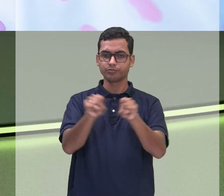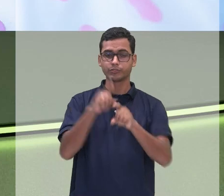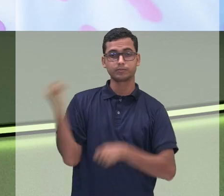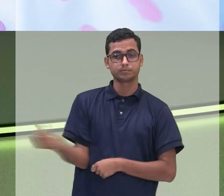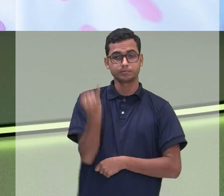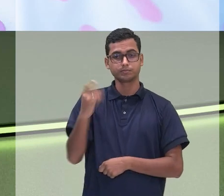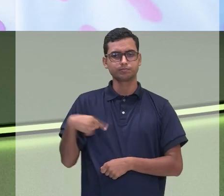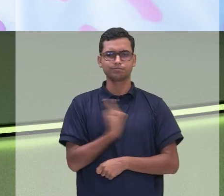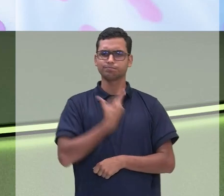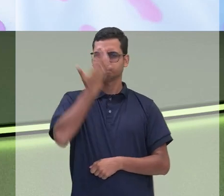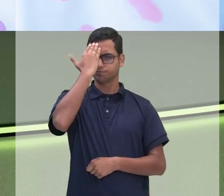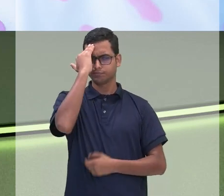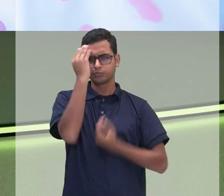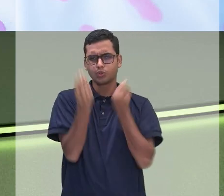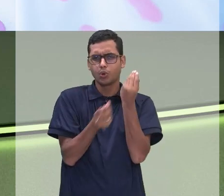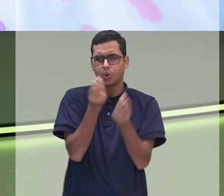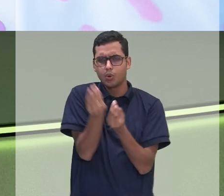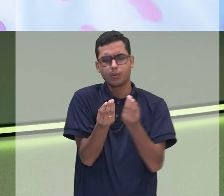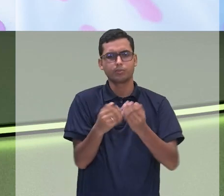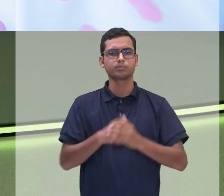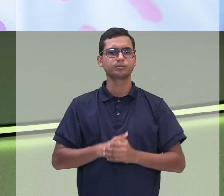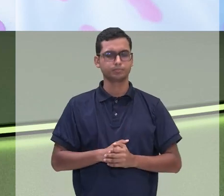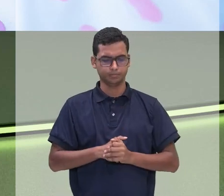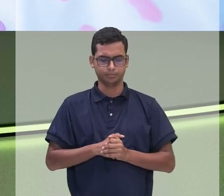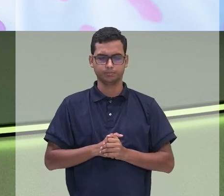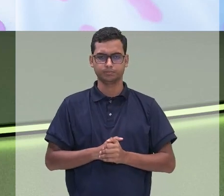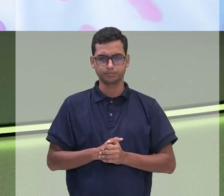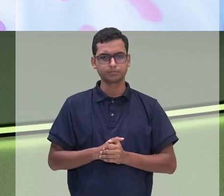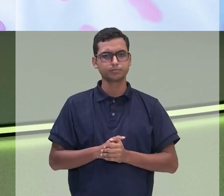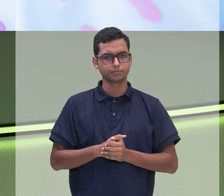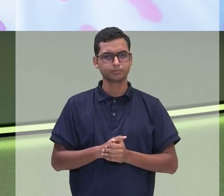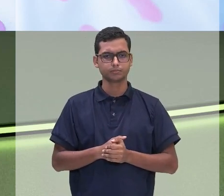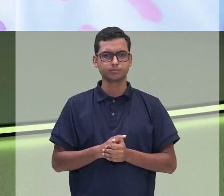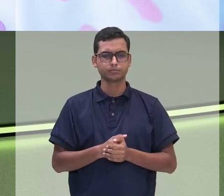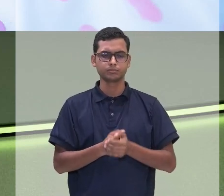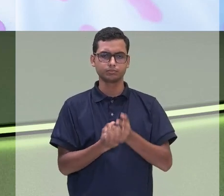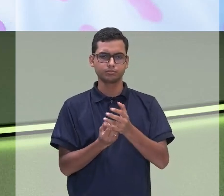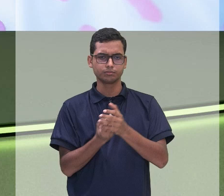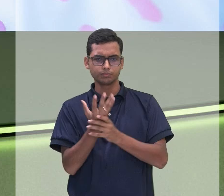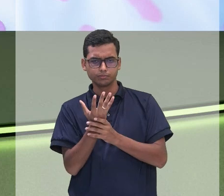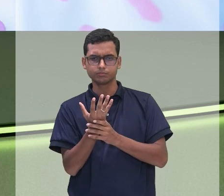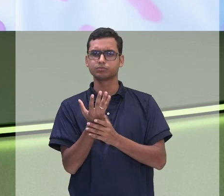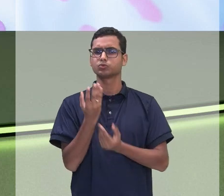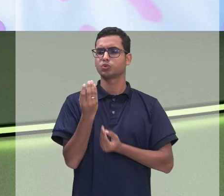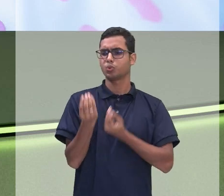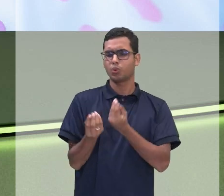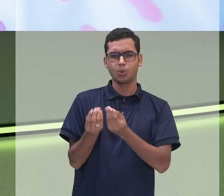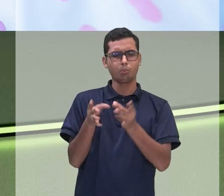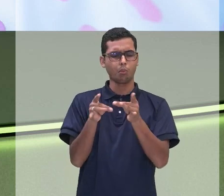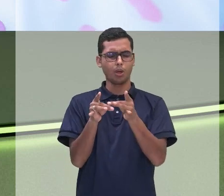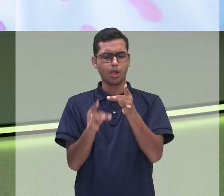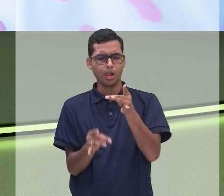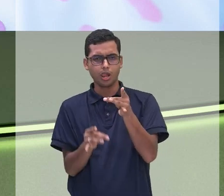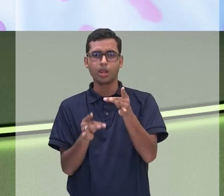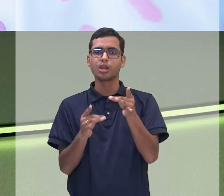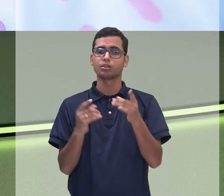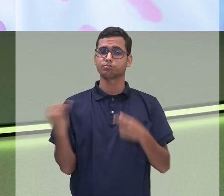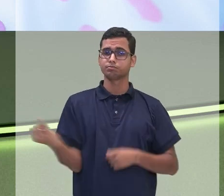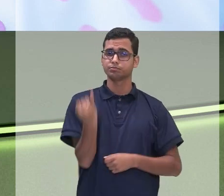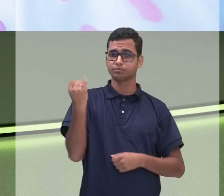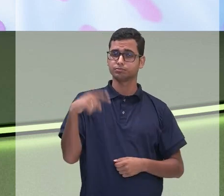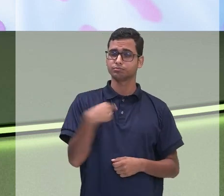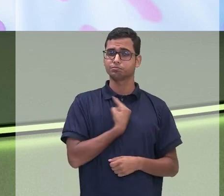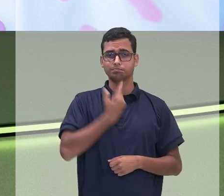gente entender como ocorrem, como é que elas são formadas, Então é importante a gente ter esse